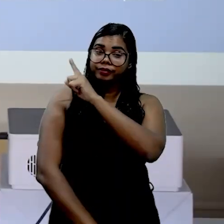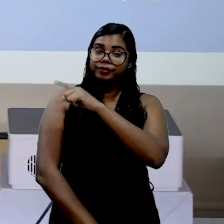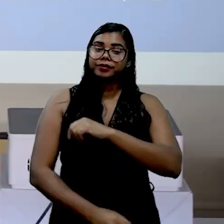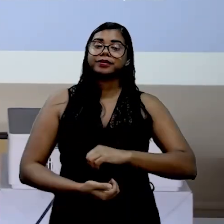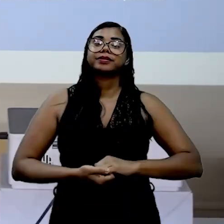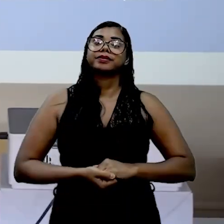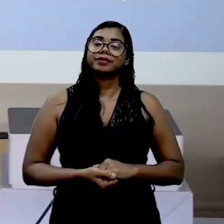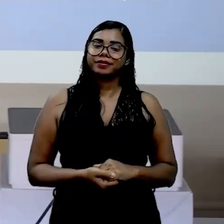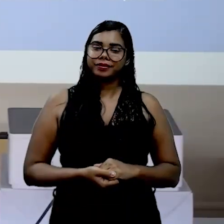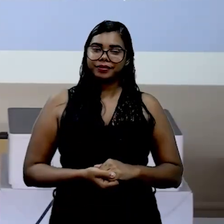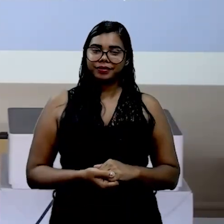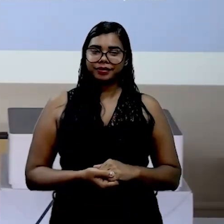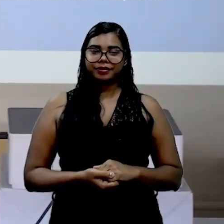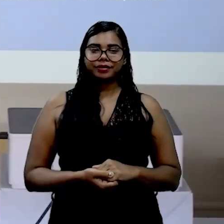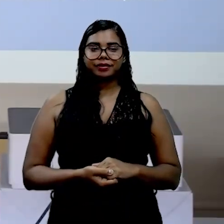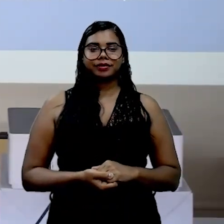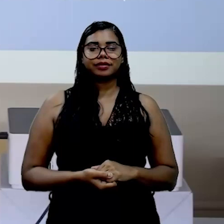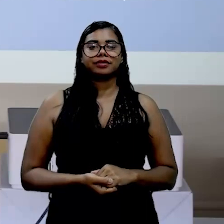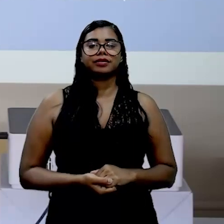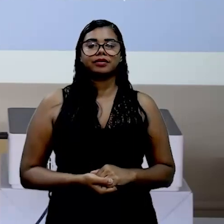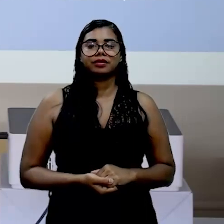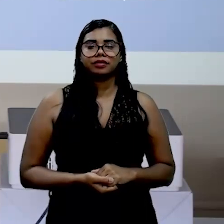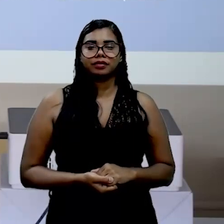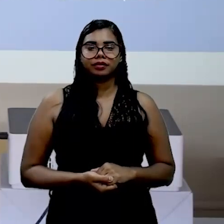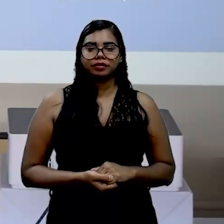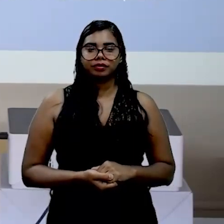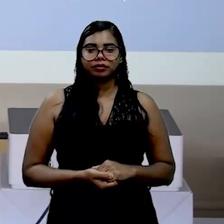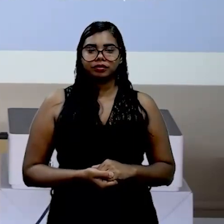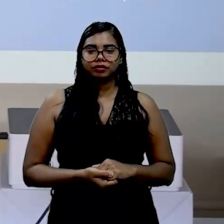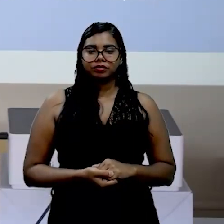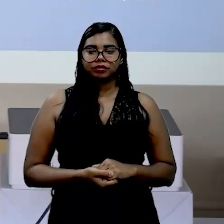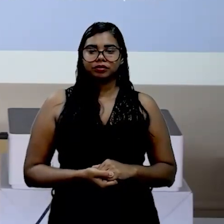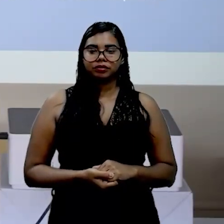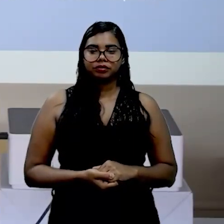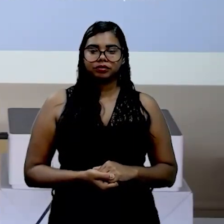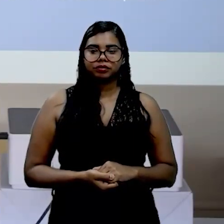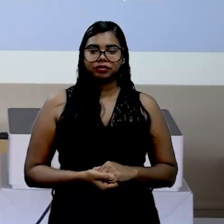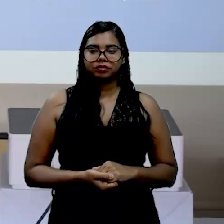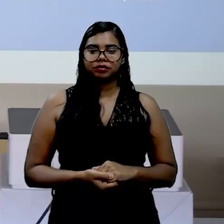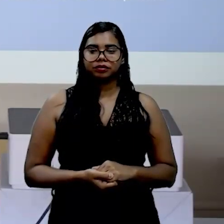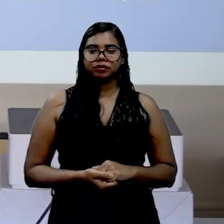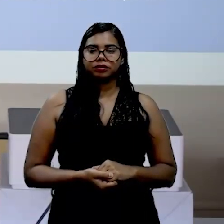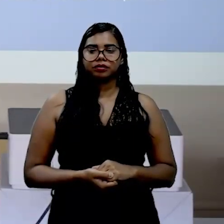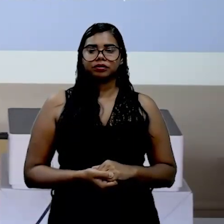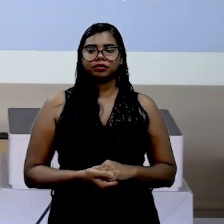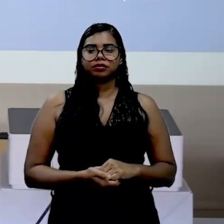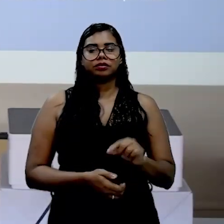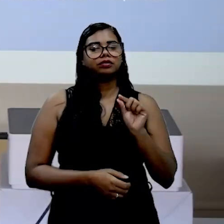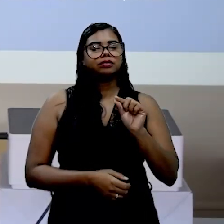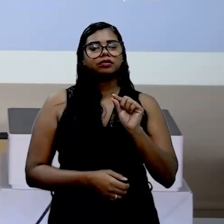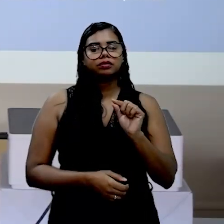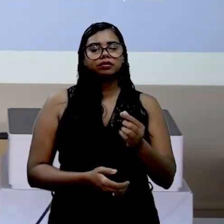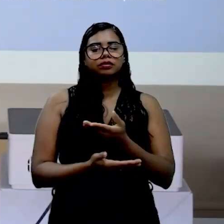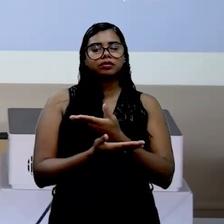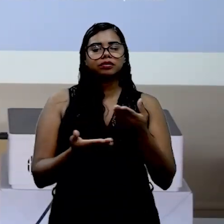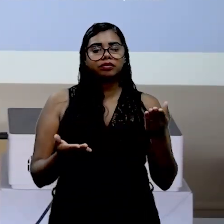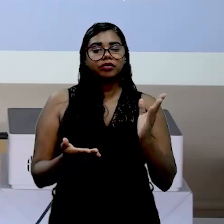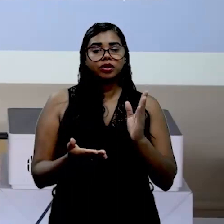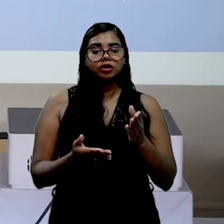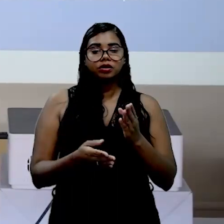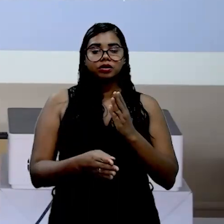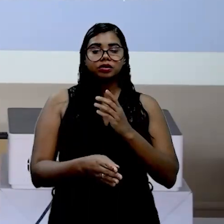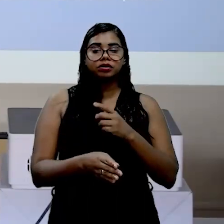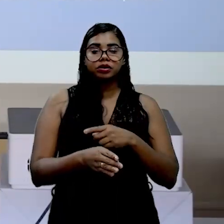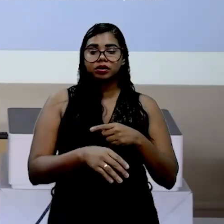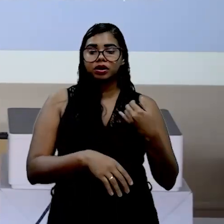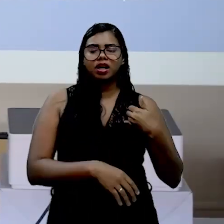E como eu falei, né? Em relação a que idade a gente deve começar a fazer o exame de próstata? Que idade deve começar? Acho que